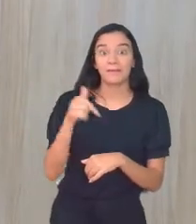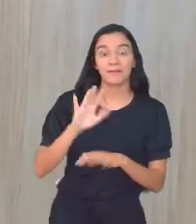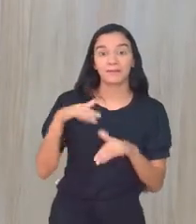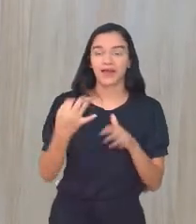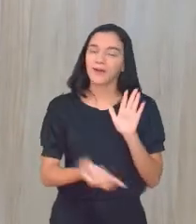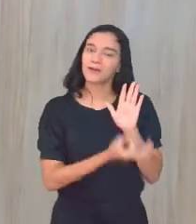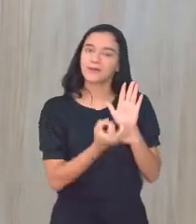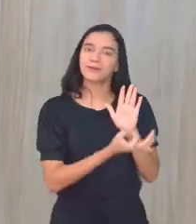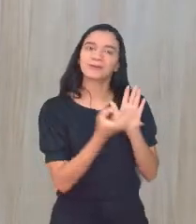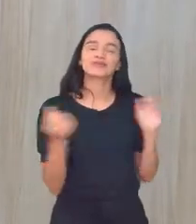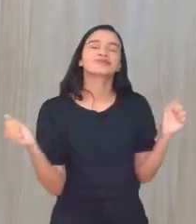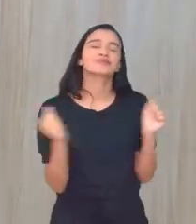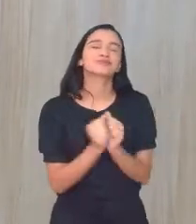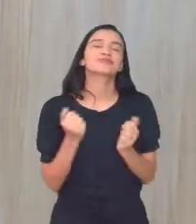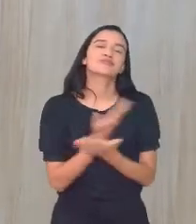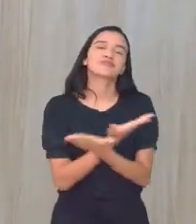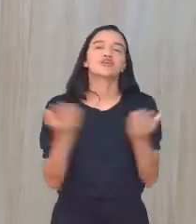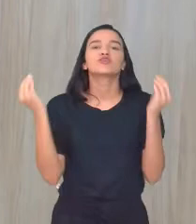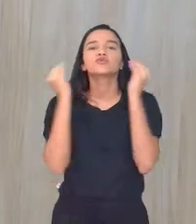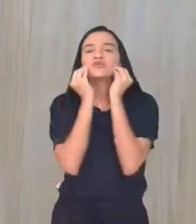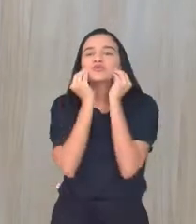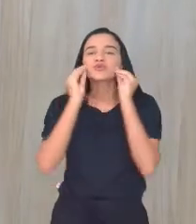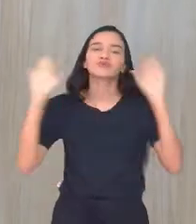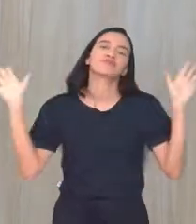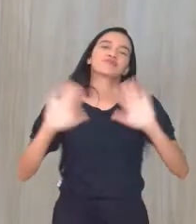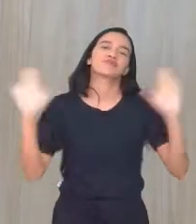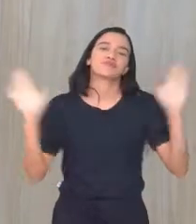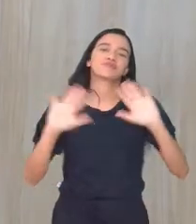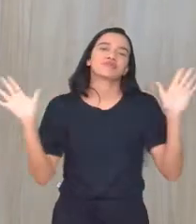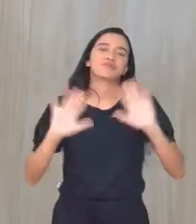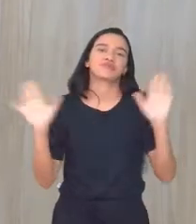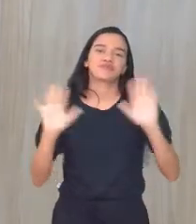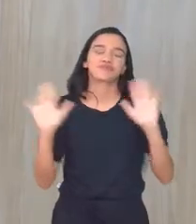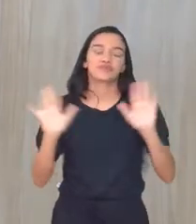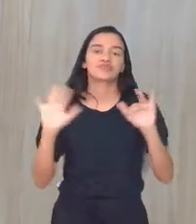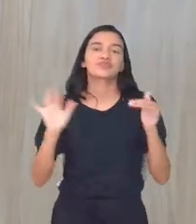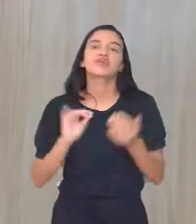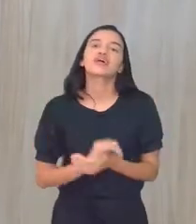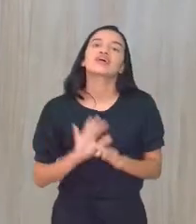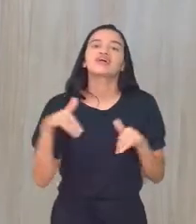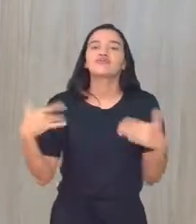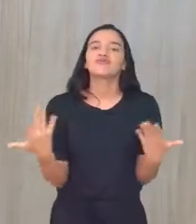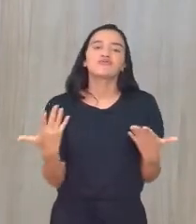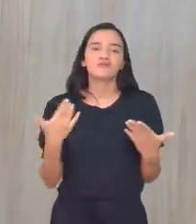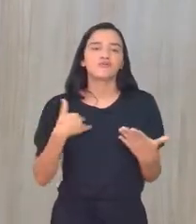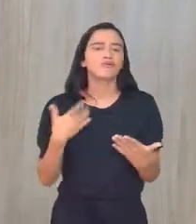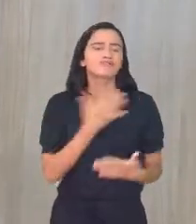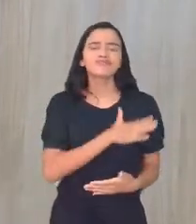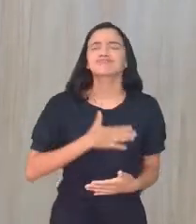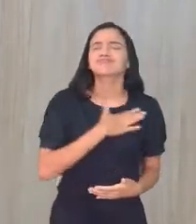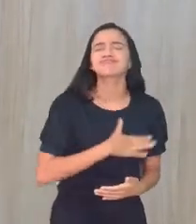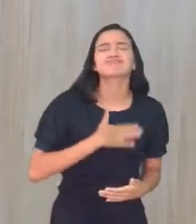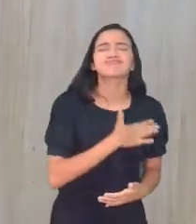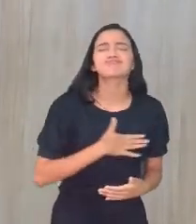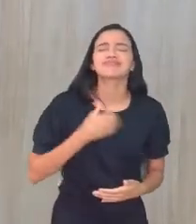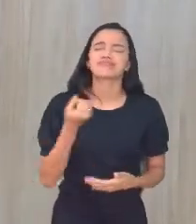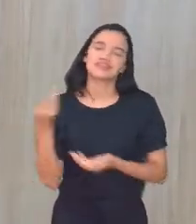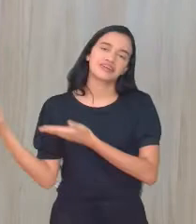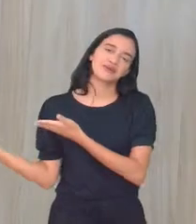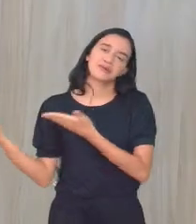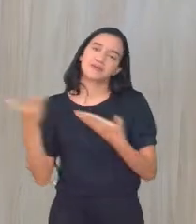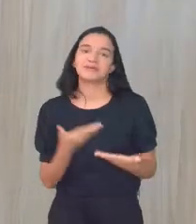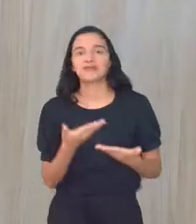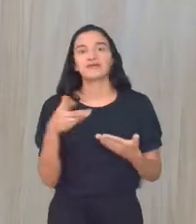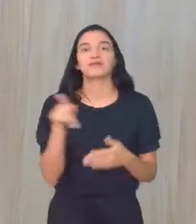os comentários com vocês. Um beijo enorme. Foi uma honra imensa ser convidada